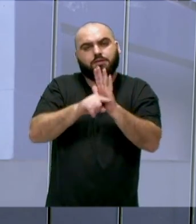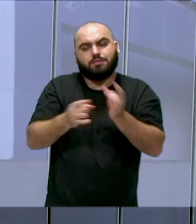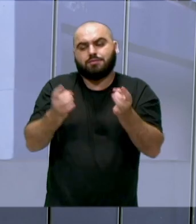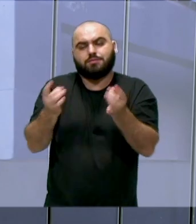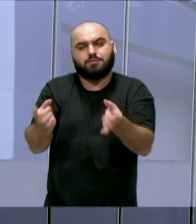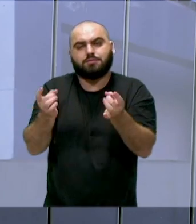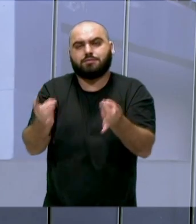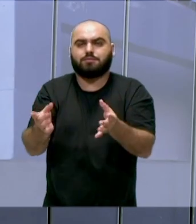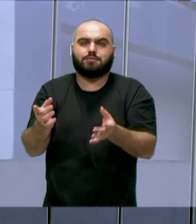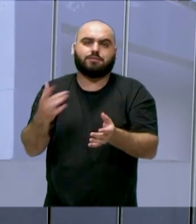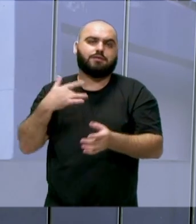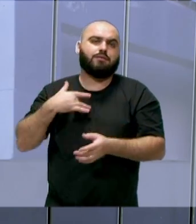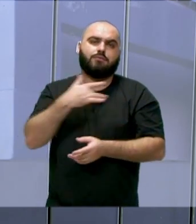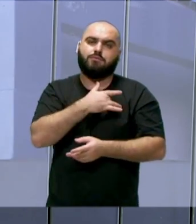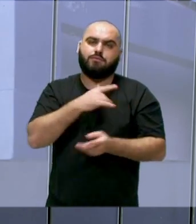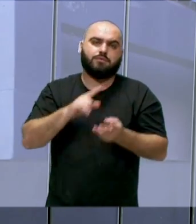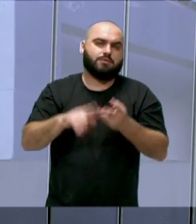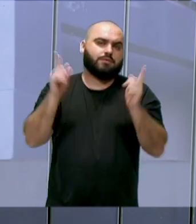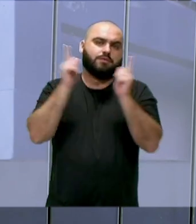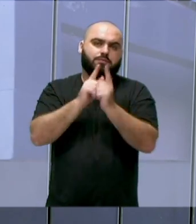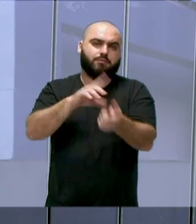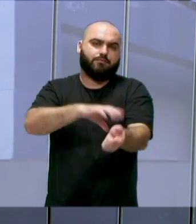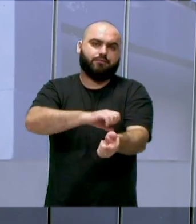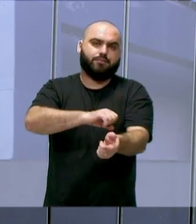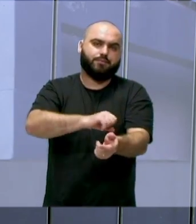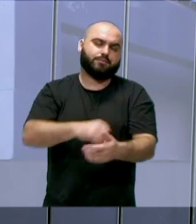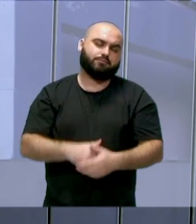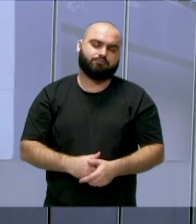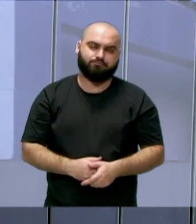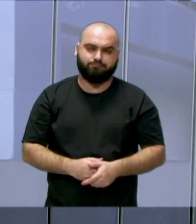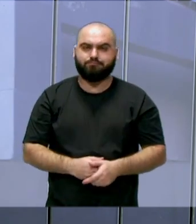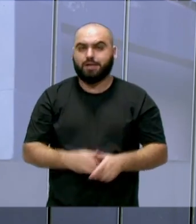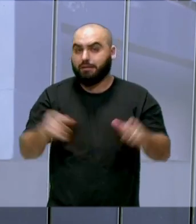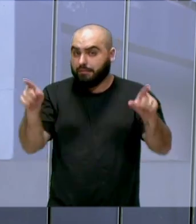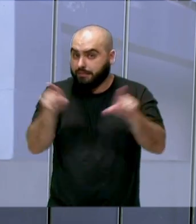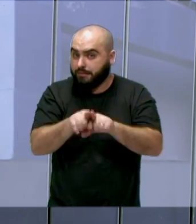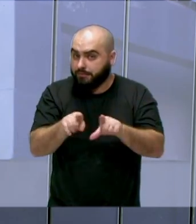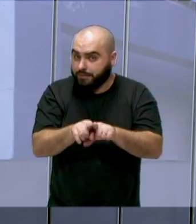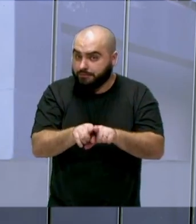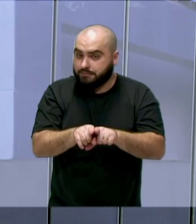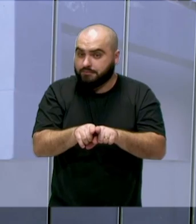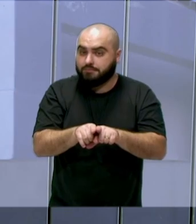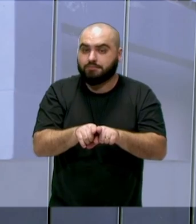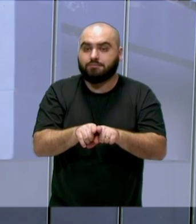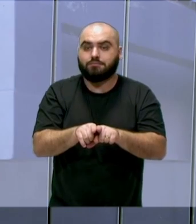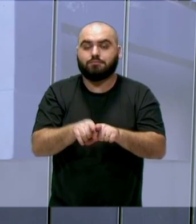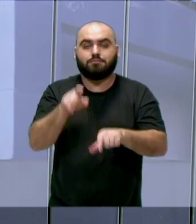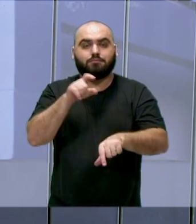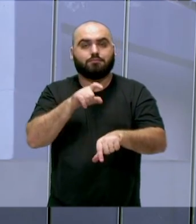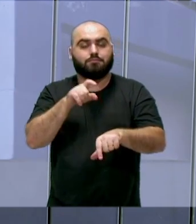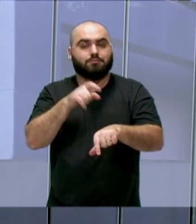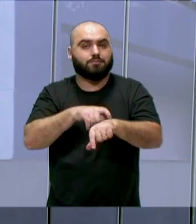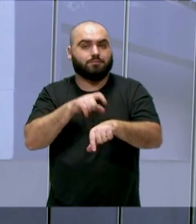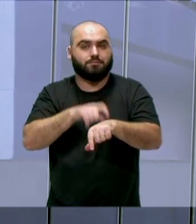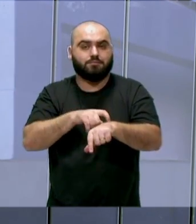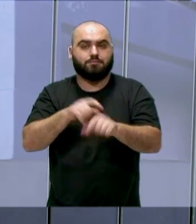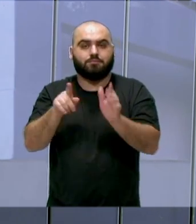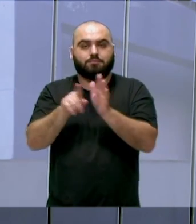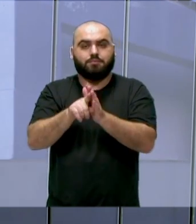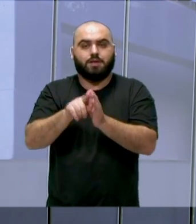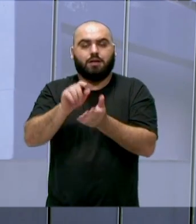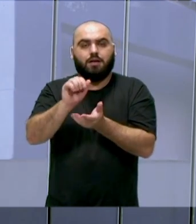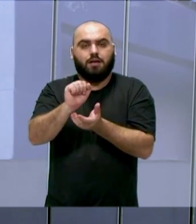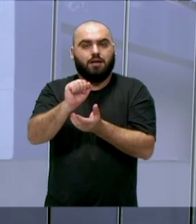com atendimento, com pressão arterial e assim vai. E além de tudo, nós vivemos ainda um mundo do analfabetismo